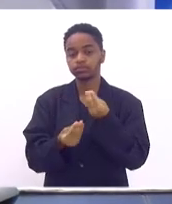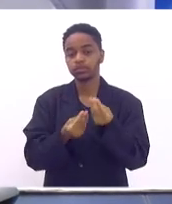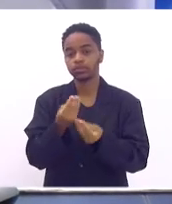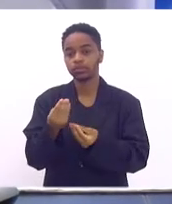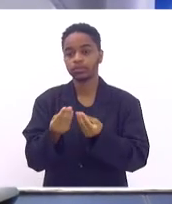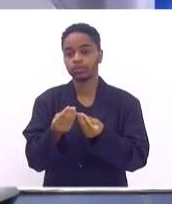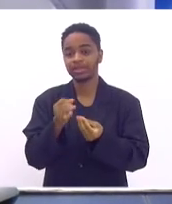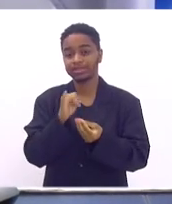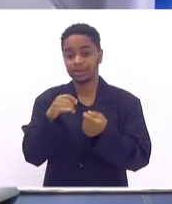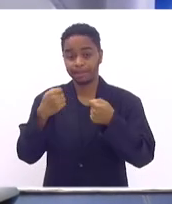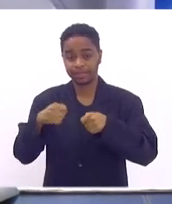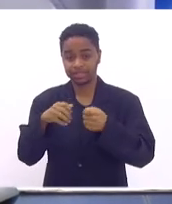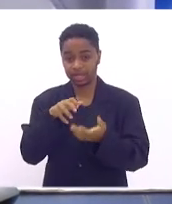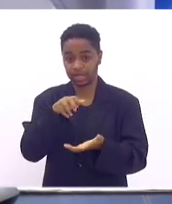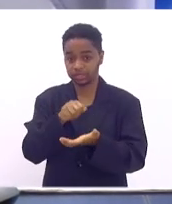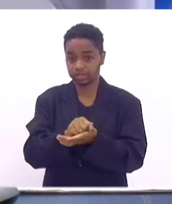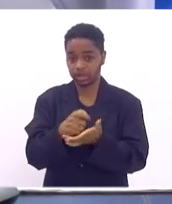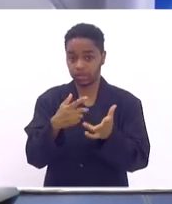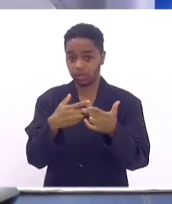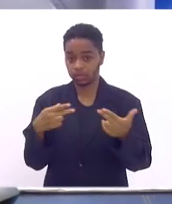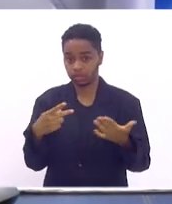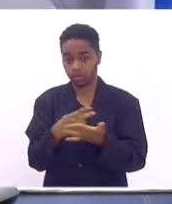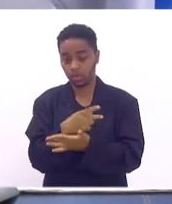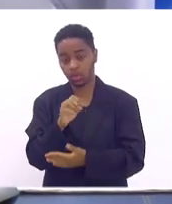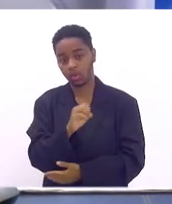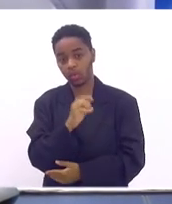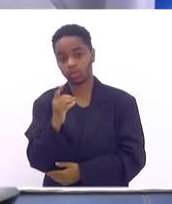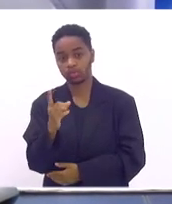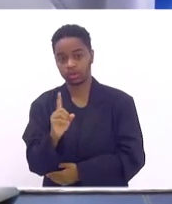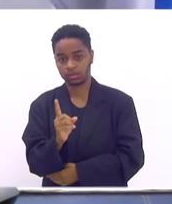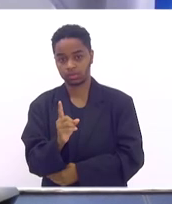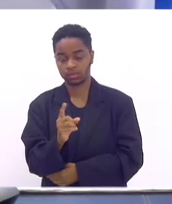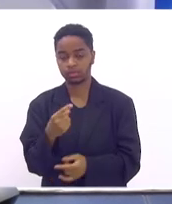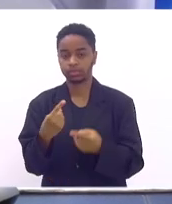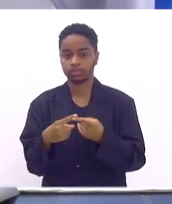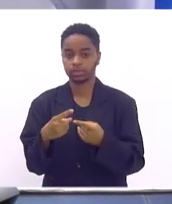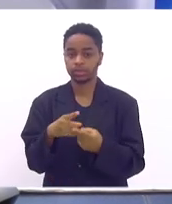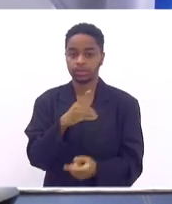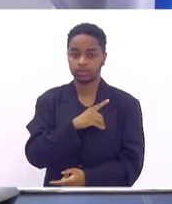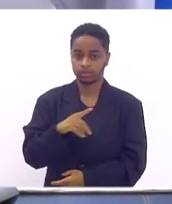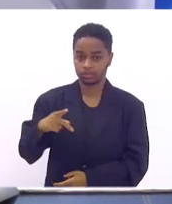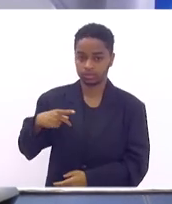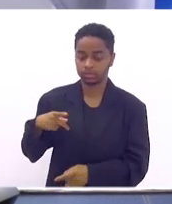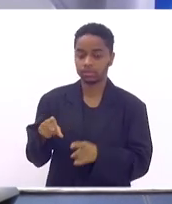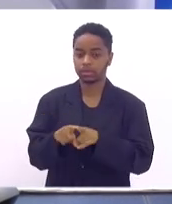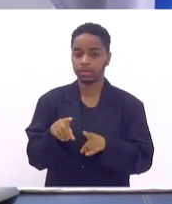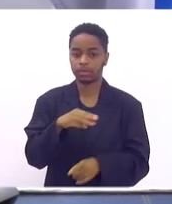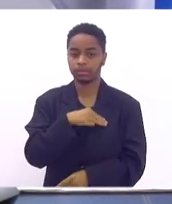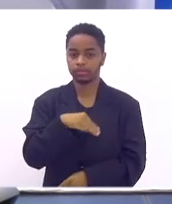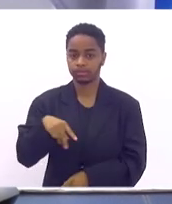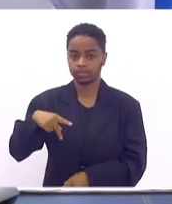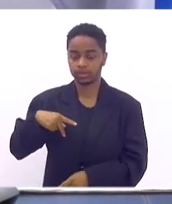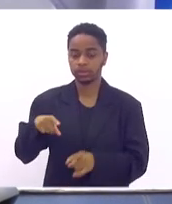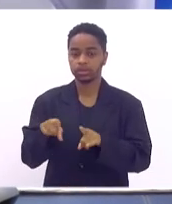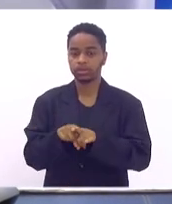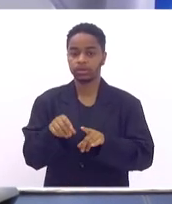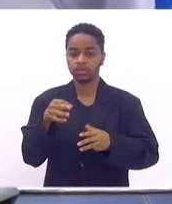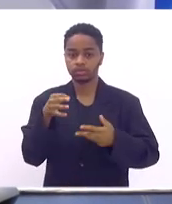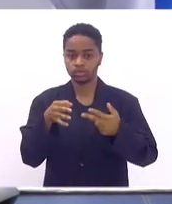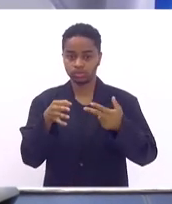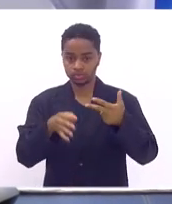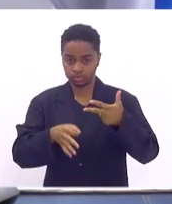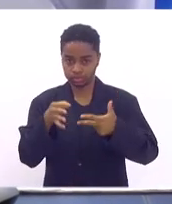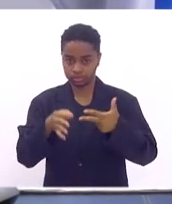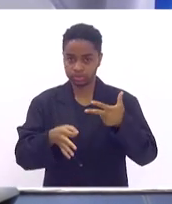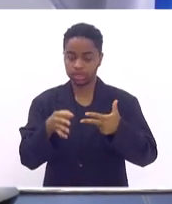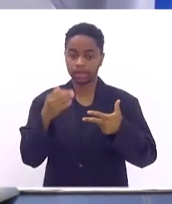de ter um registro de ocorrência. Hoje, a Defensoria Pública, o próprio Ministério Público e o Poder Judiciário já têm